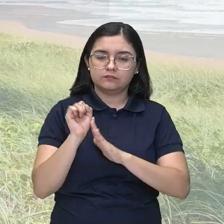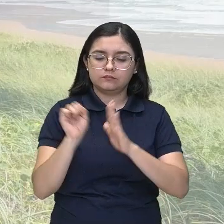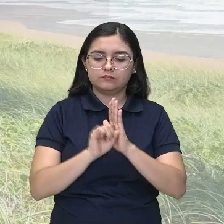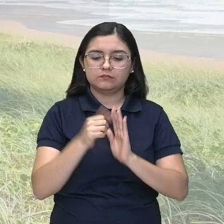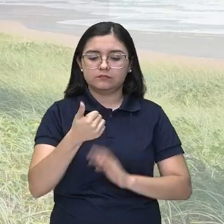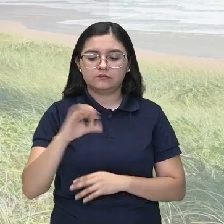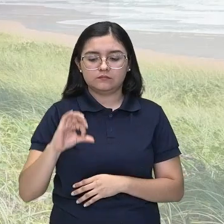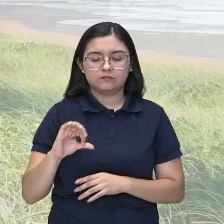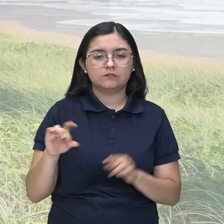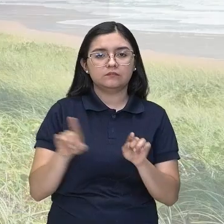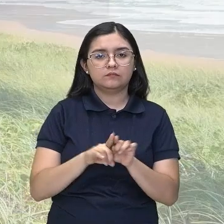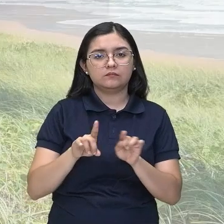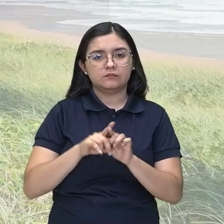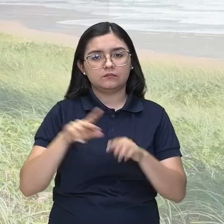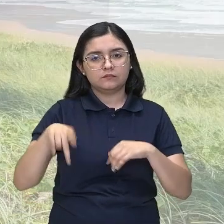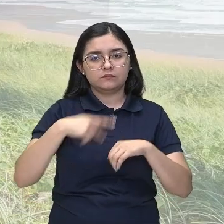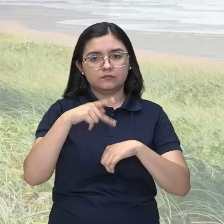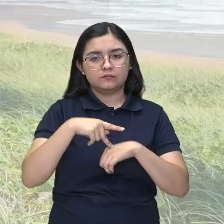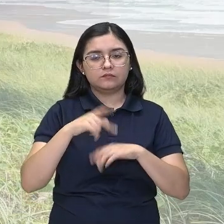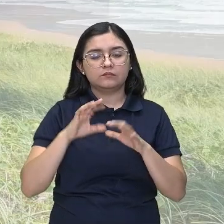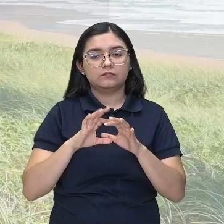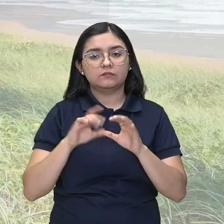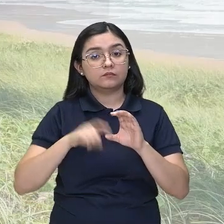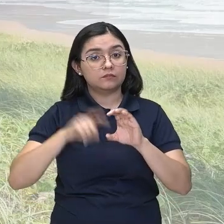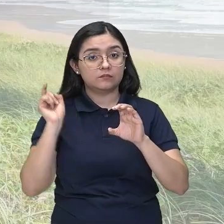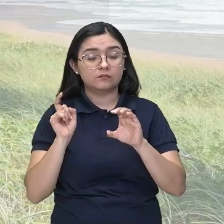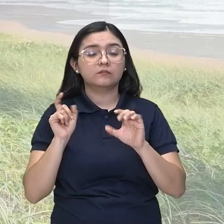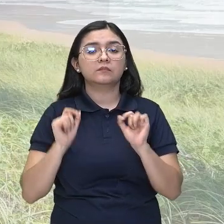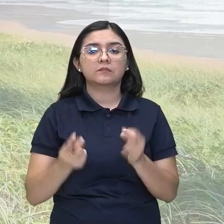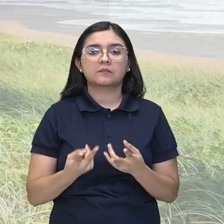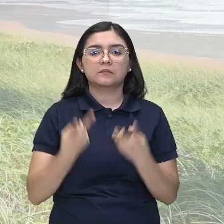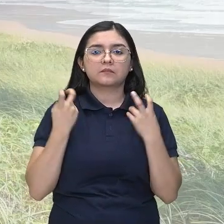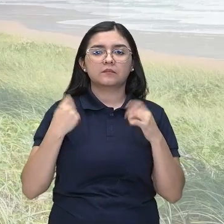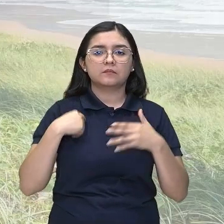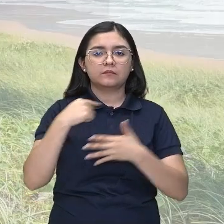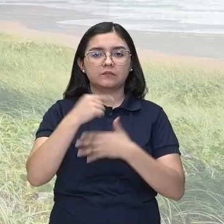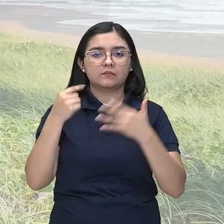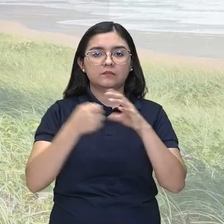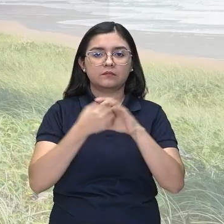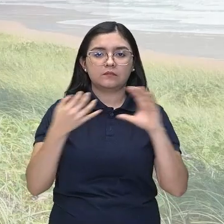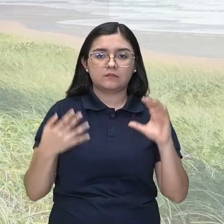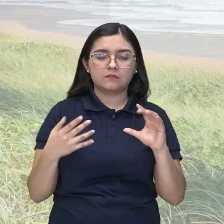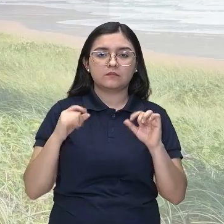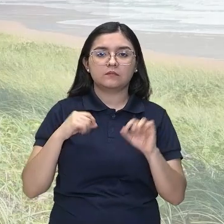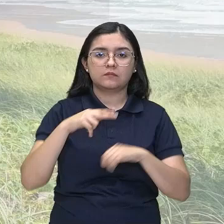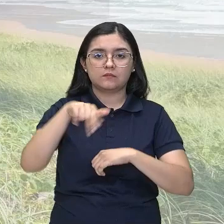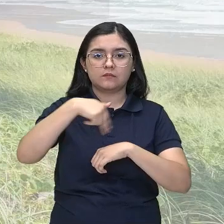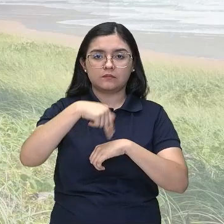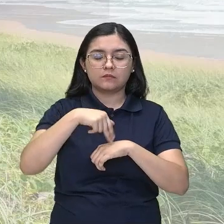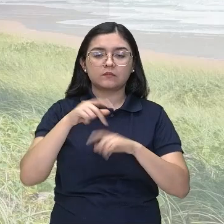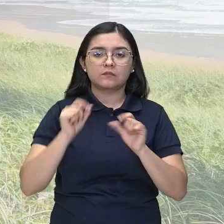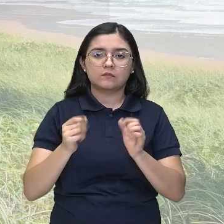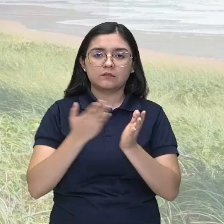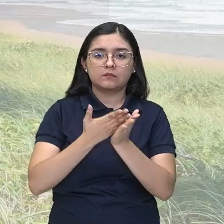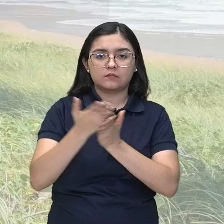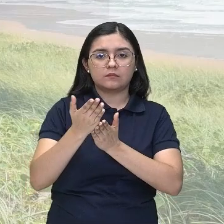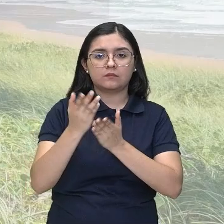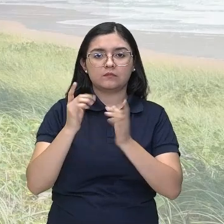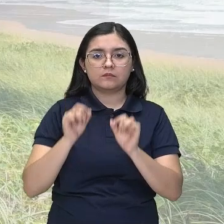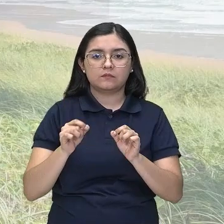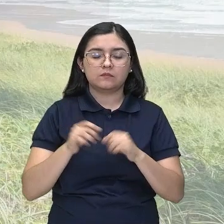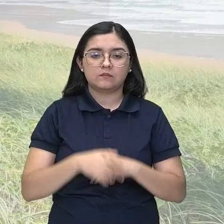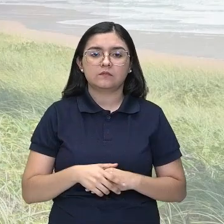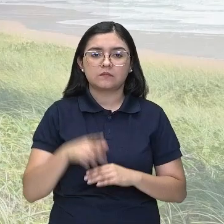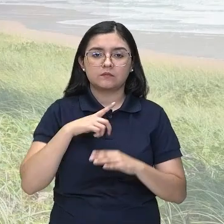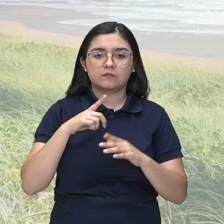XIX, enquanto um país independente, e que se observe esses elementos em que o patriotismo vai começando a tomar conta